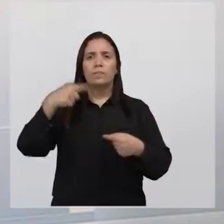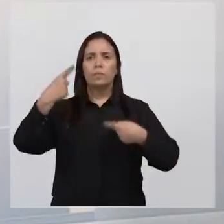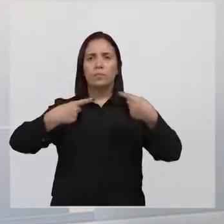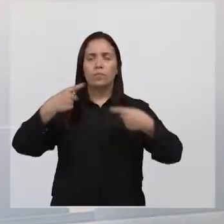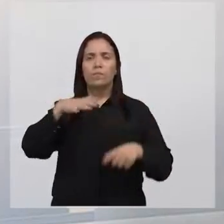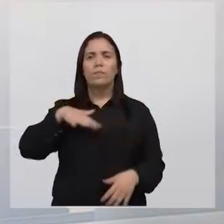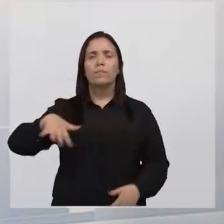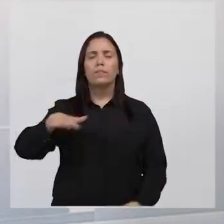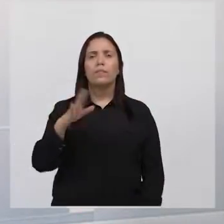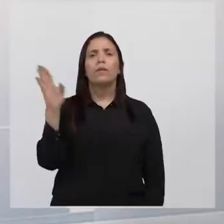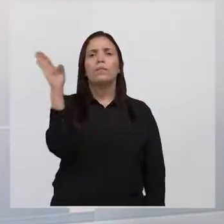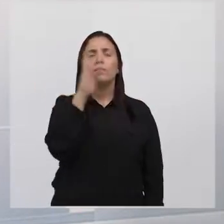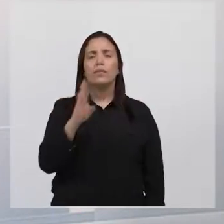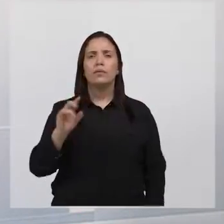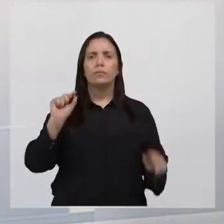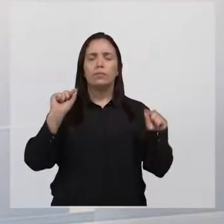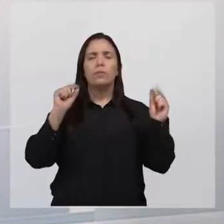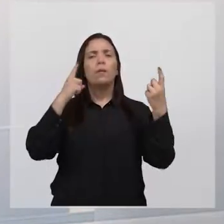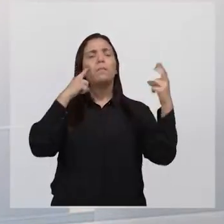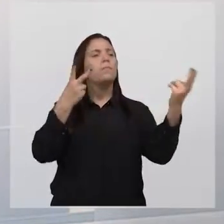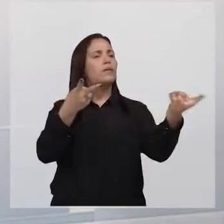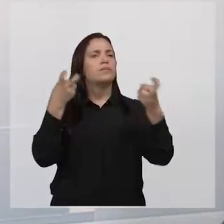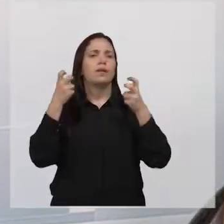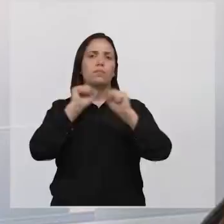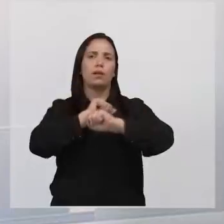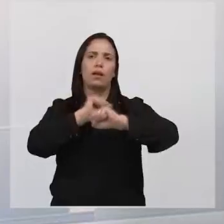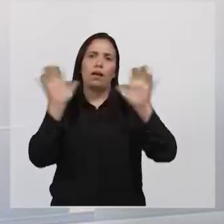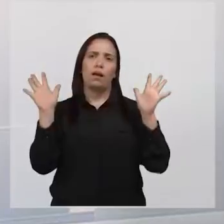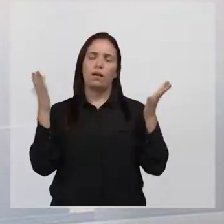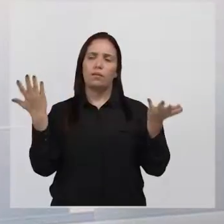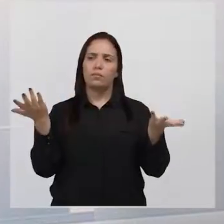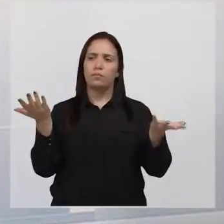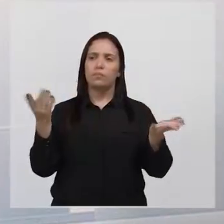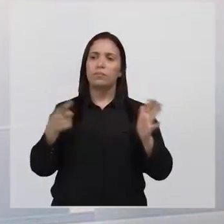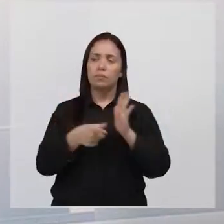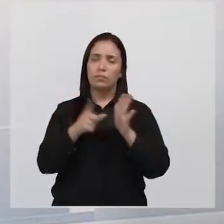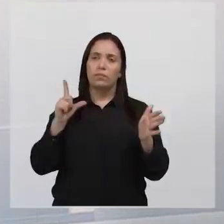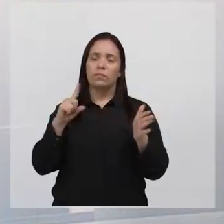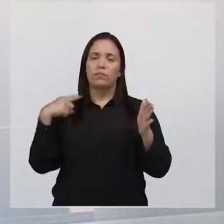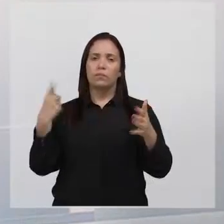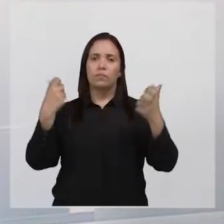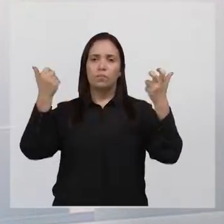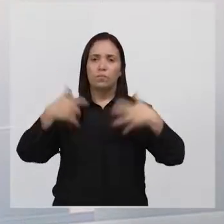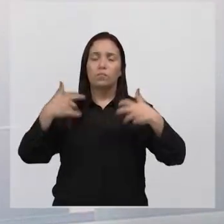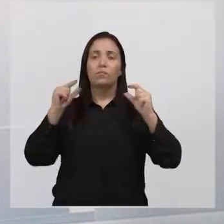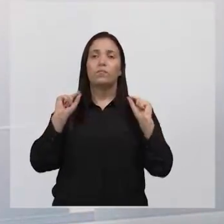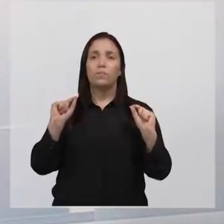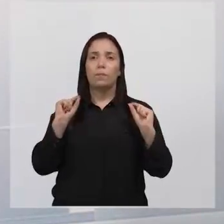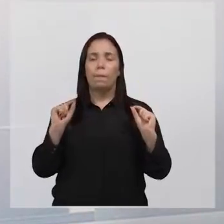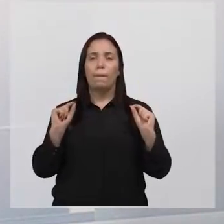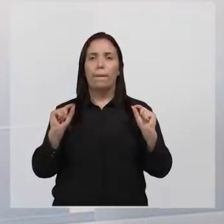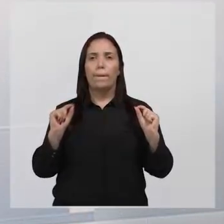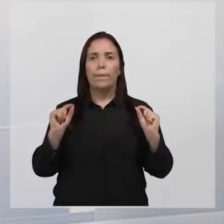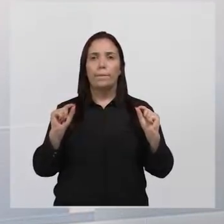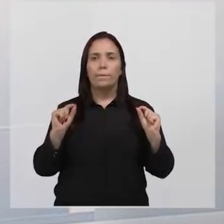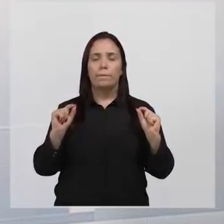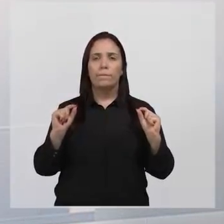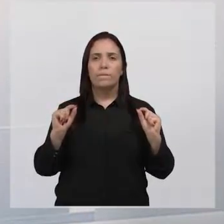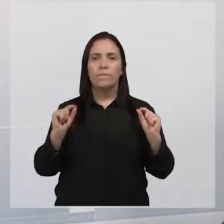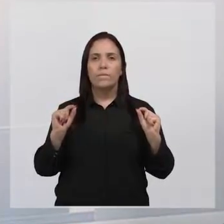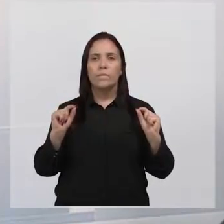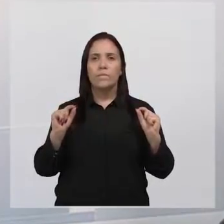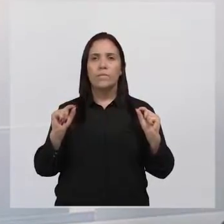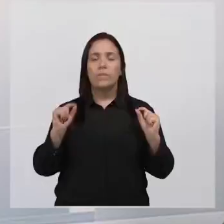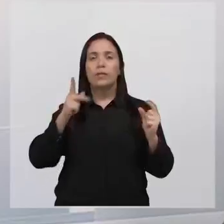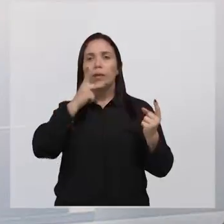deixando, ele é muito notório. Como nós falamos antes, com o desaparecimento das figuras